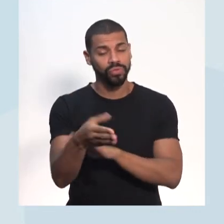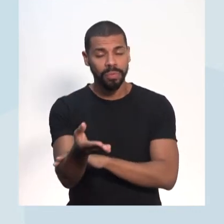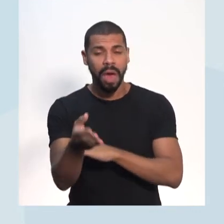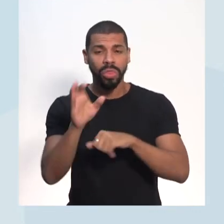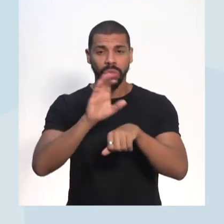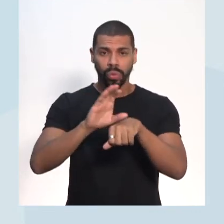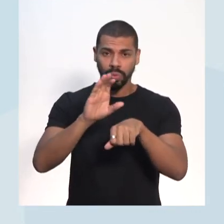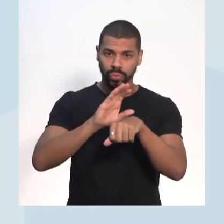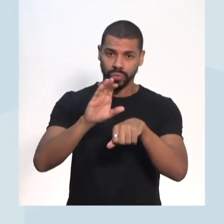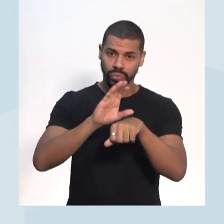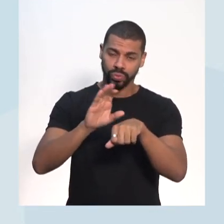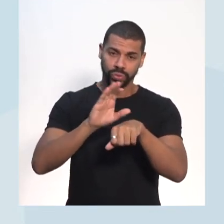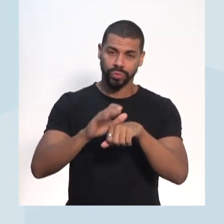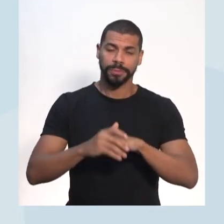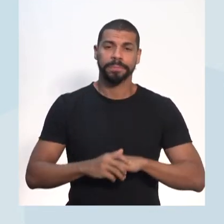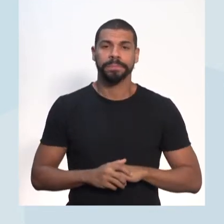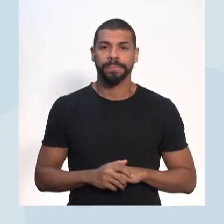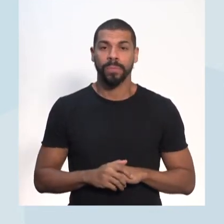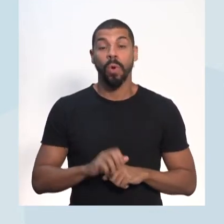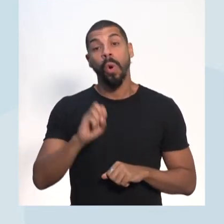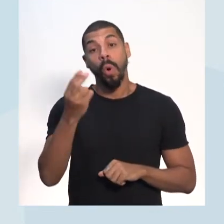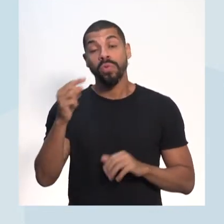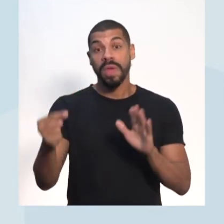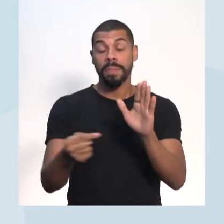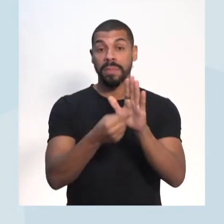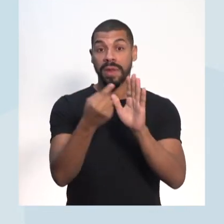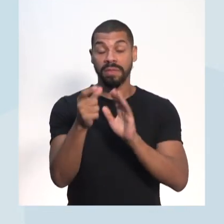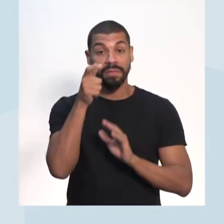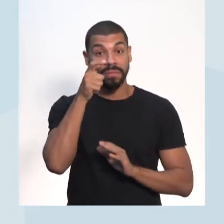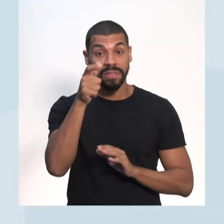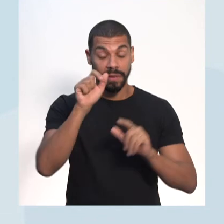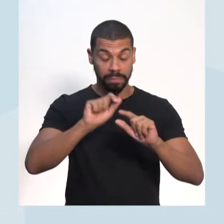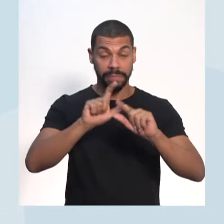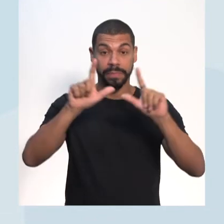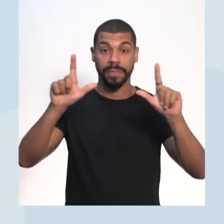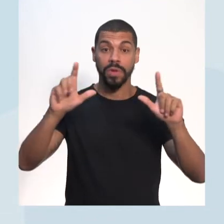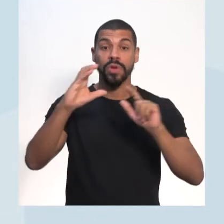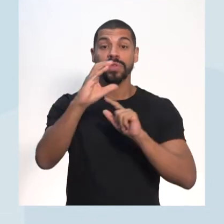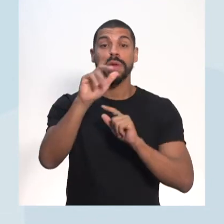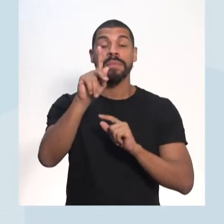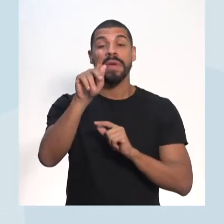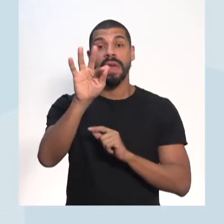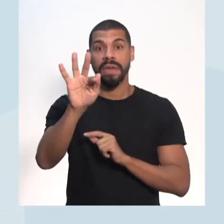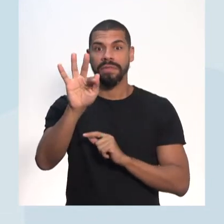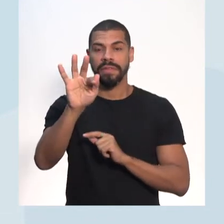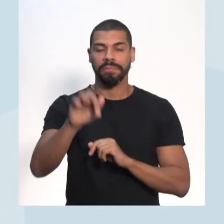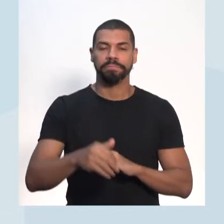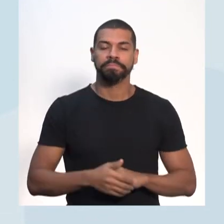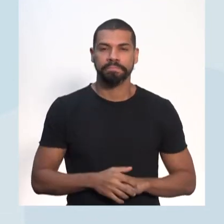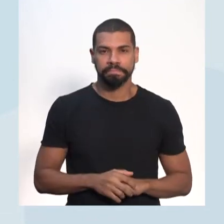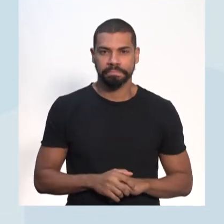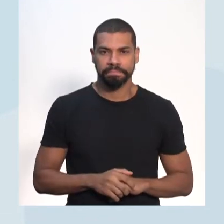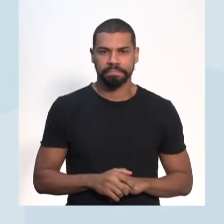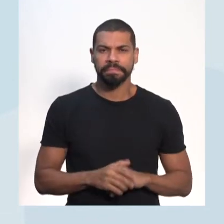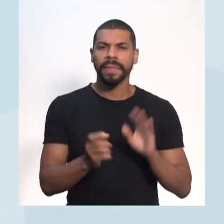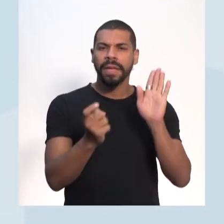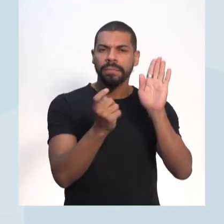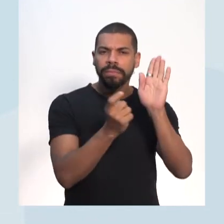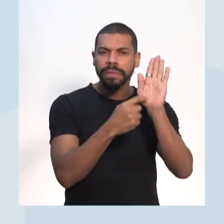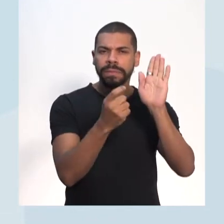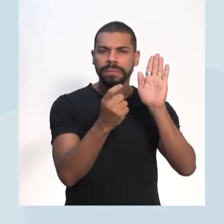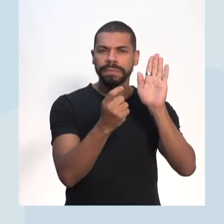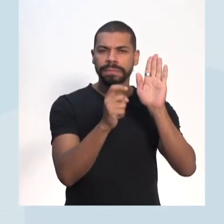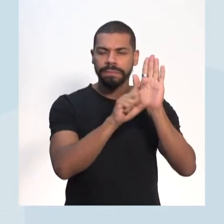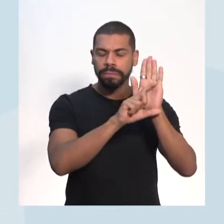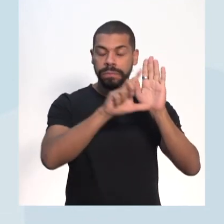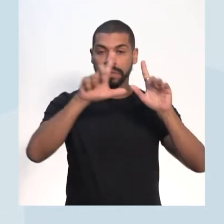percursos, ou, no caso do primeiro acesso, é o CPF sem ponto, sem dígito. A gente clica em acessar, ele já vai para a